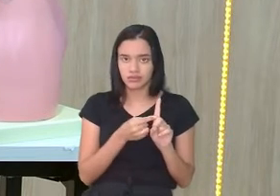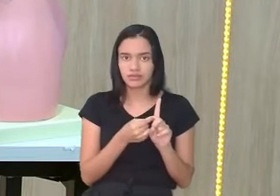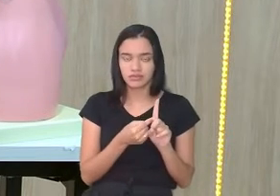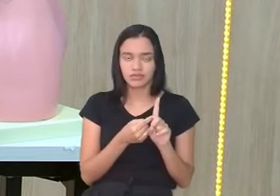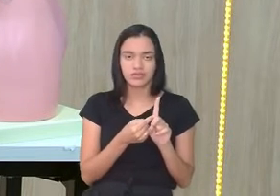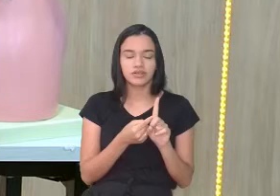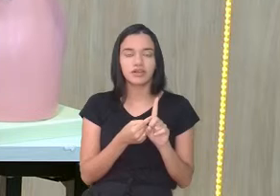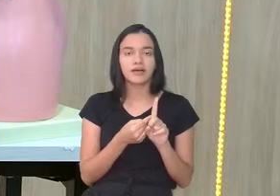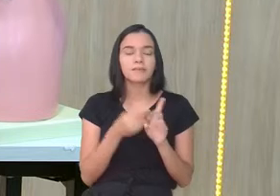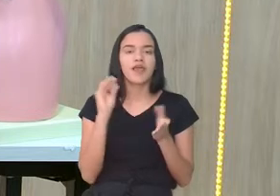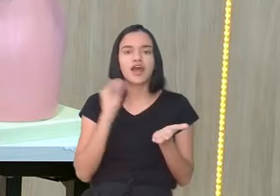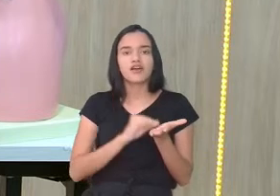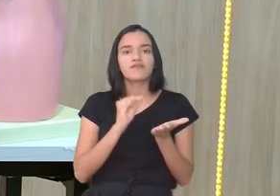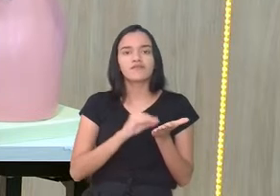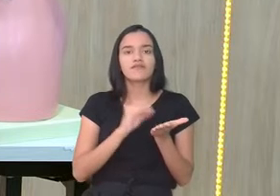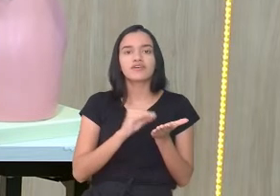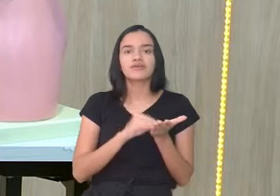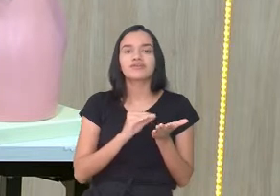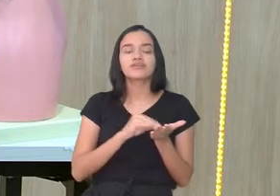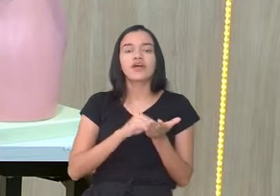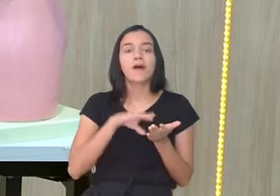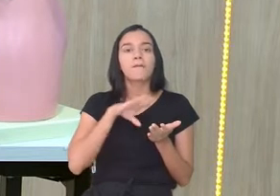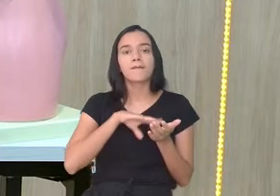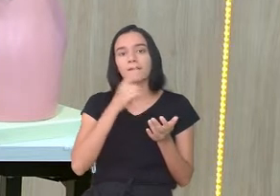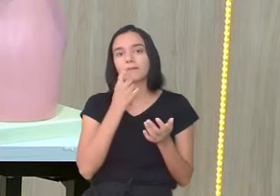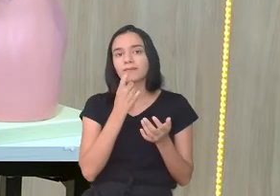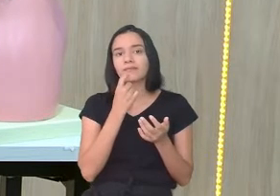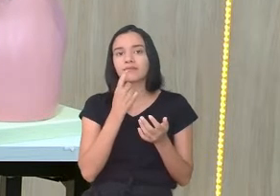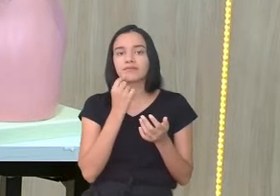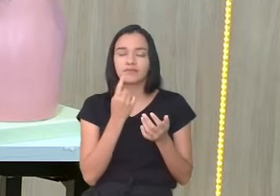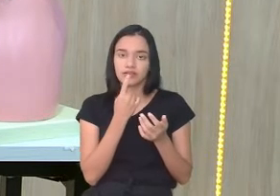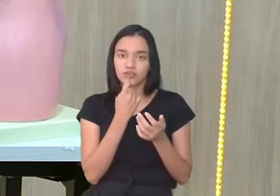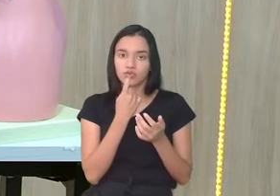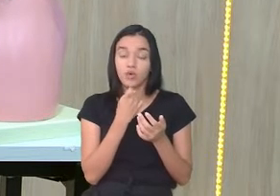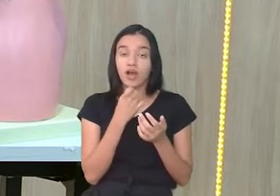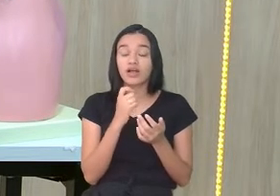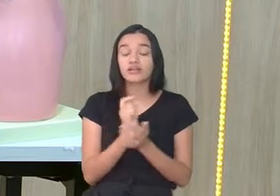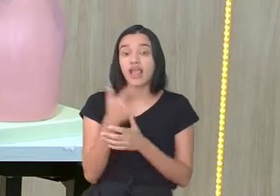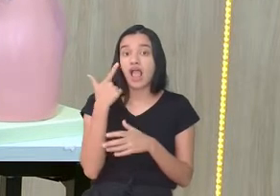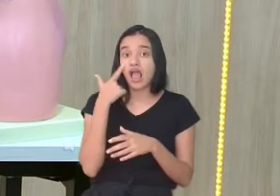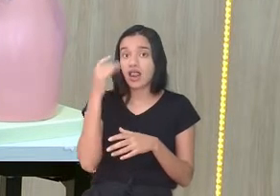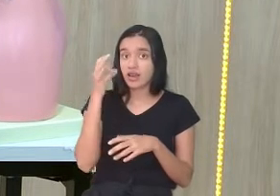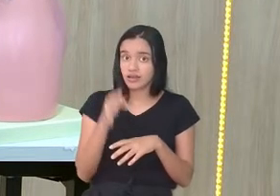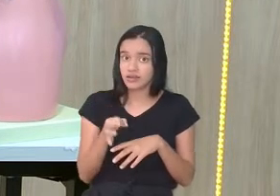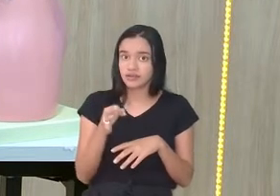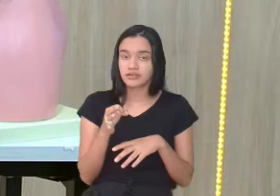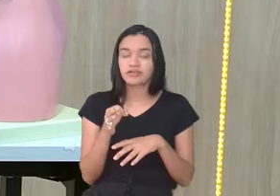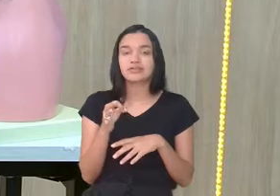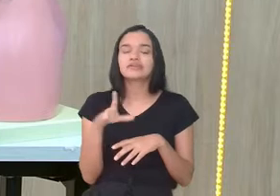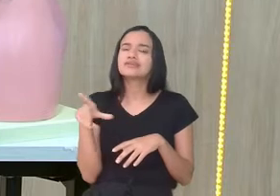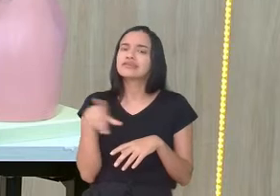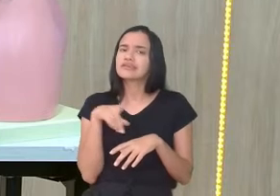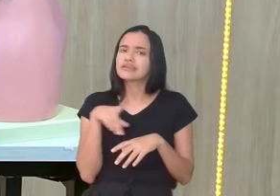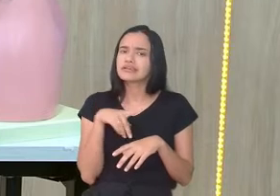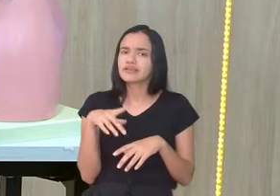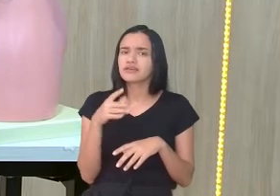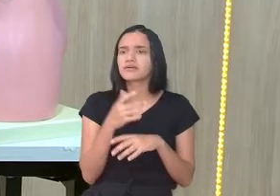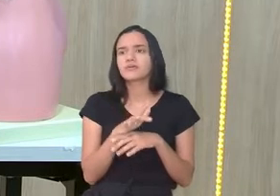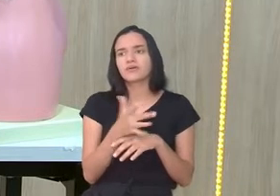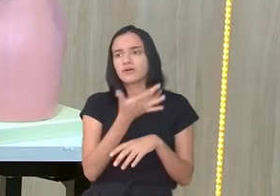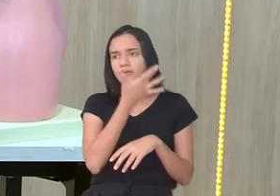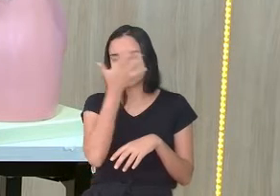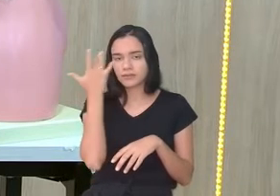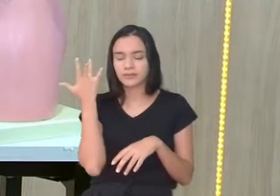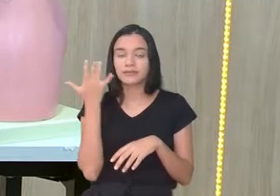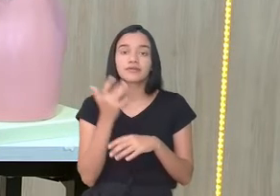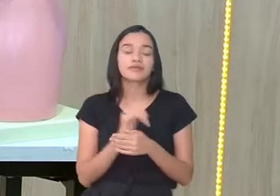está grávida, já falta, a menstruação já é um sinal de alerta. É o sinal já que tem alguém ali, já